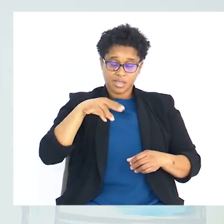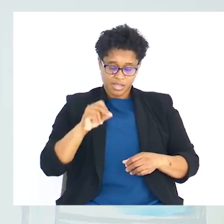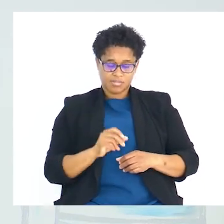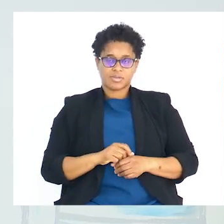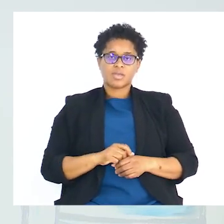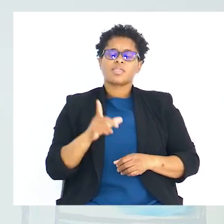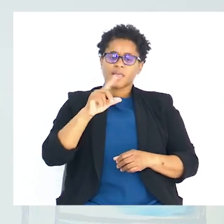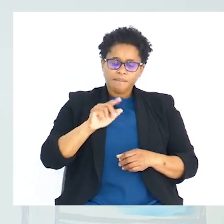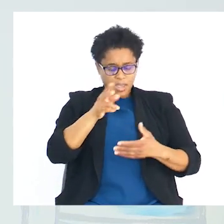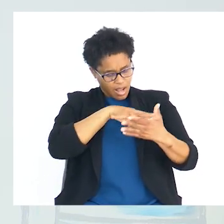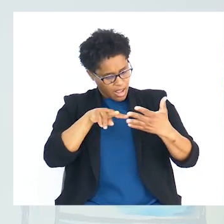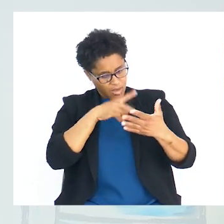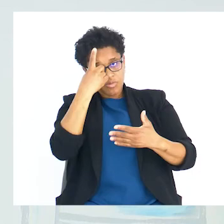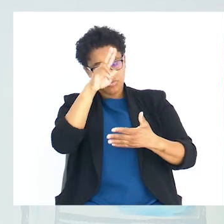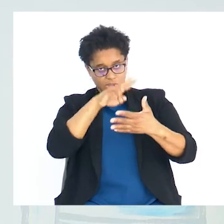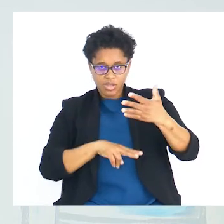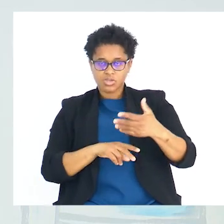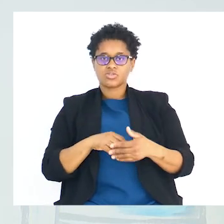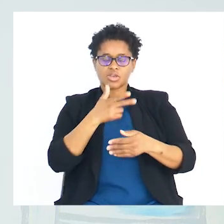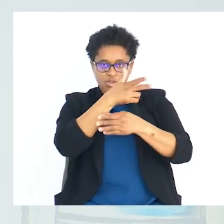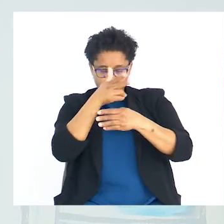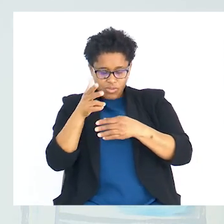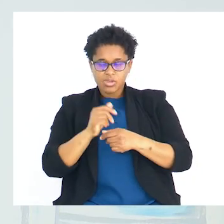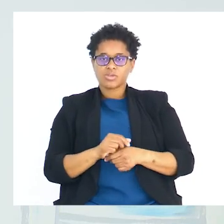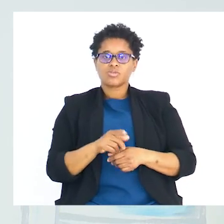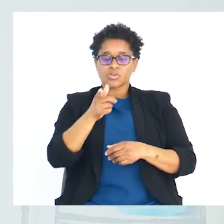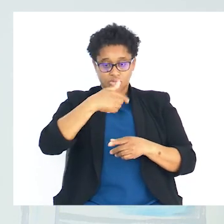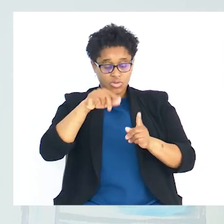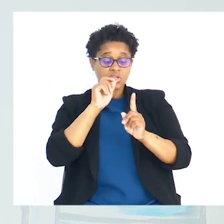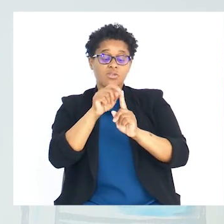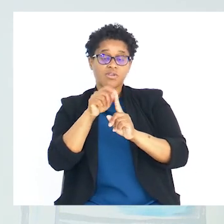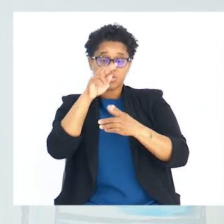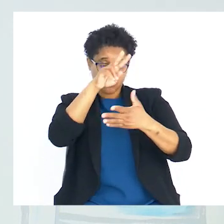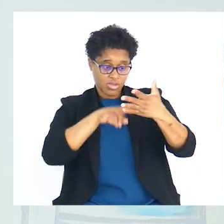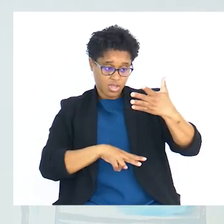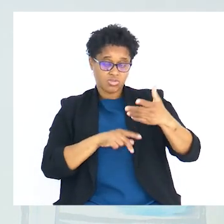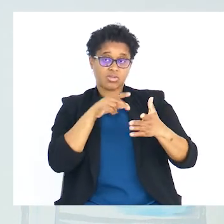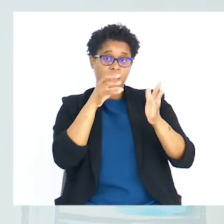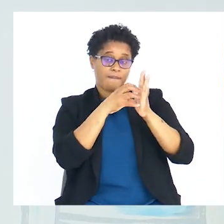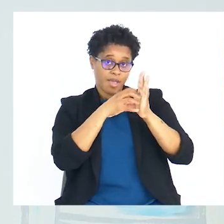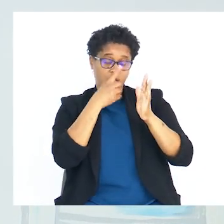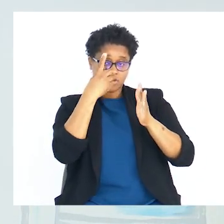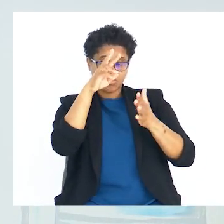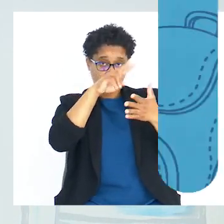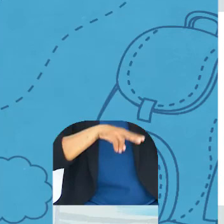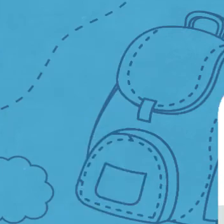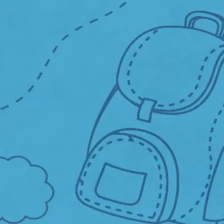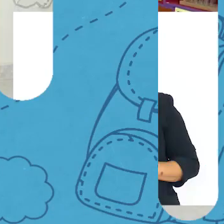do vídeo, não é? Nós identificamos no texto as marcas do texto